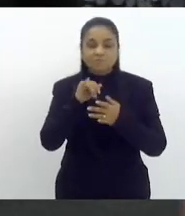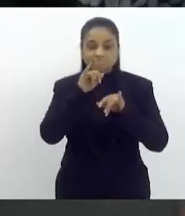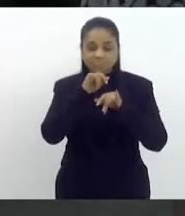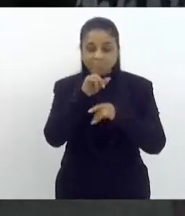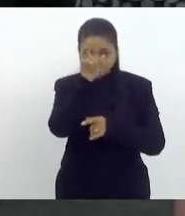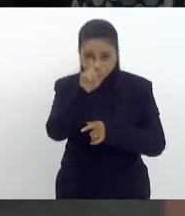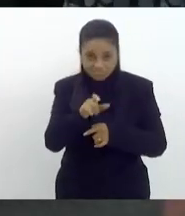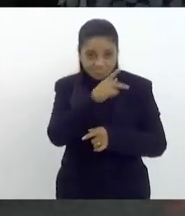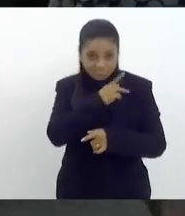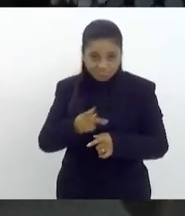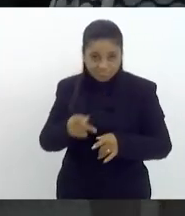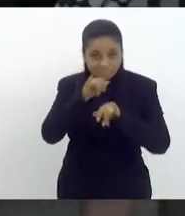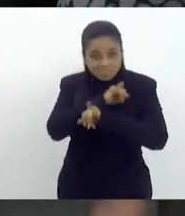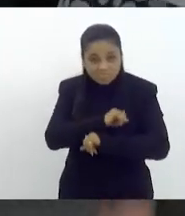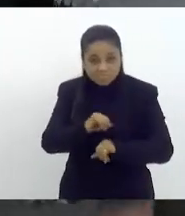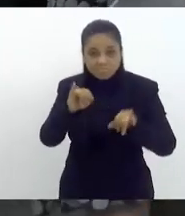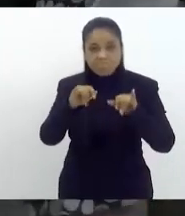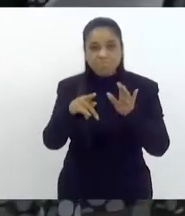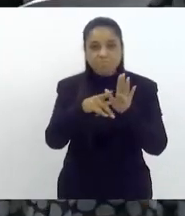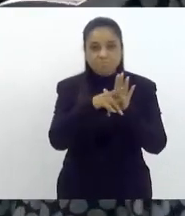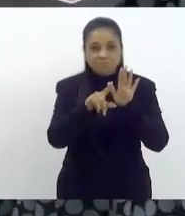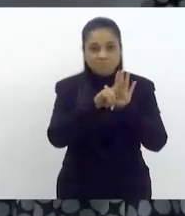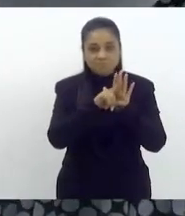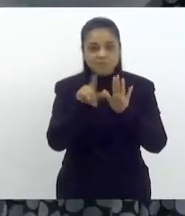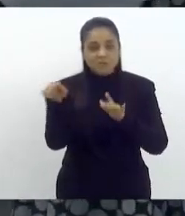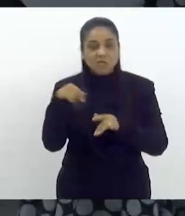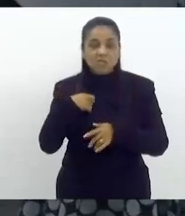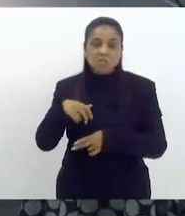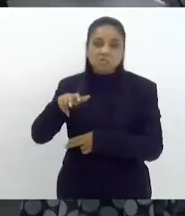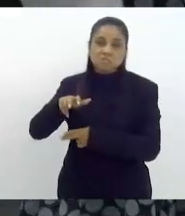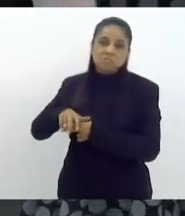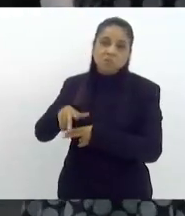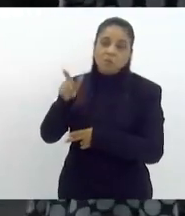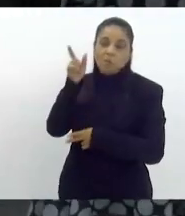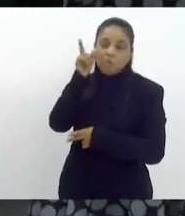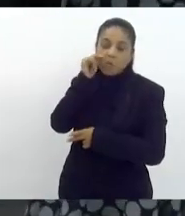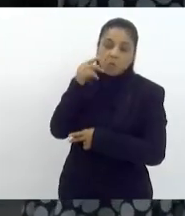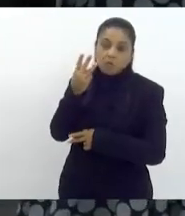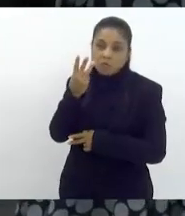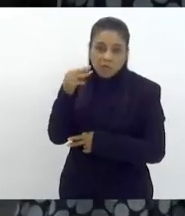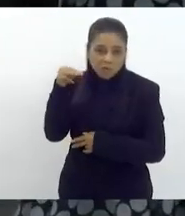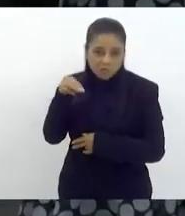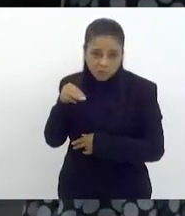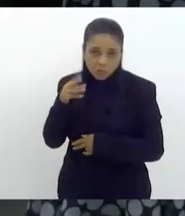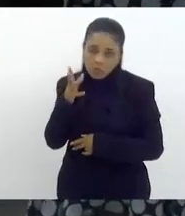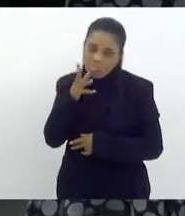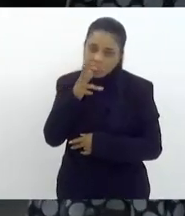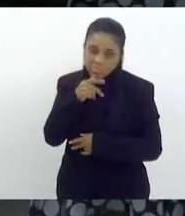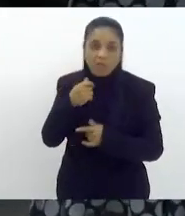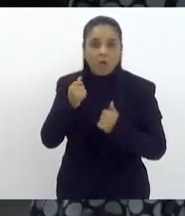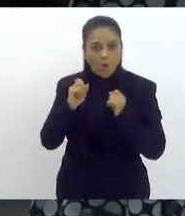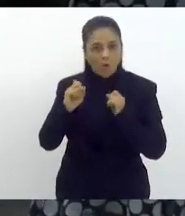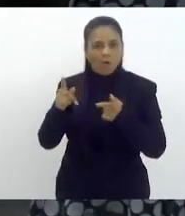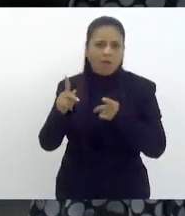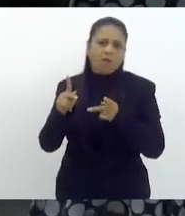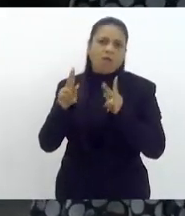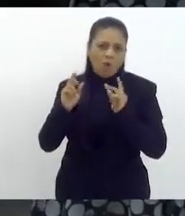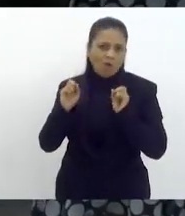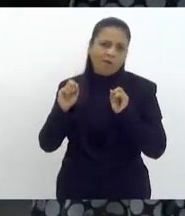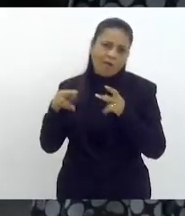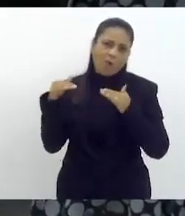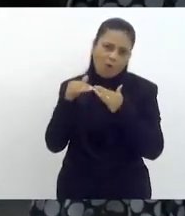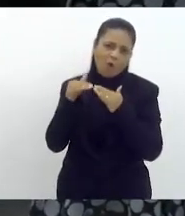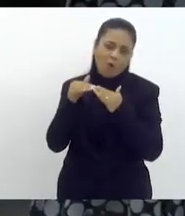o projeto se o cara tiver ali dormindo levar três minutos eu concordo mas se a gente puxar